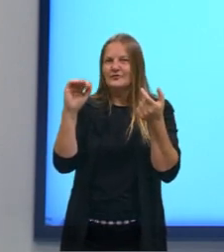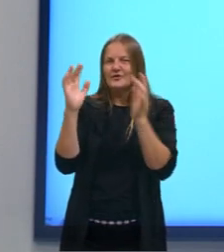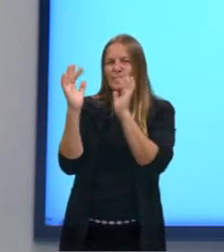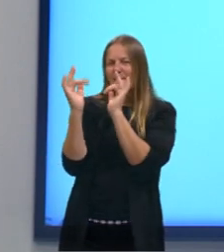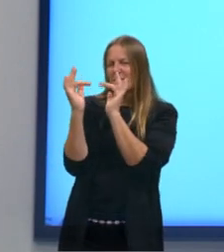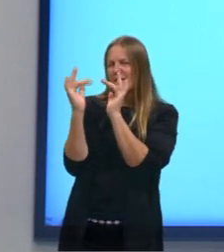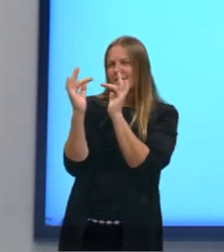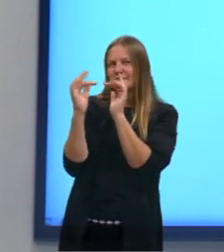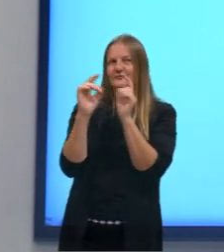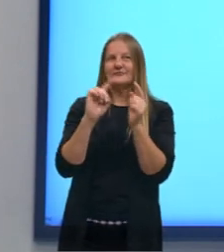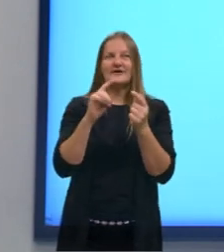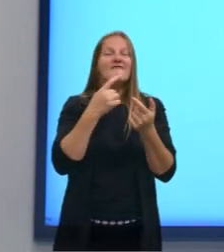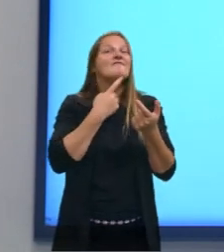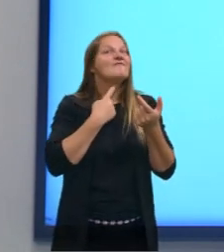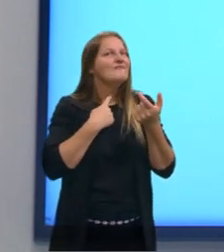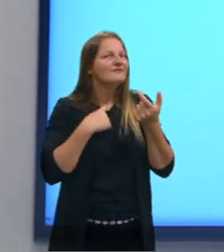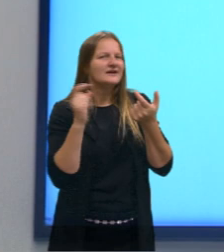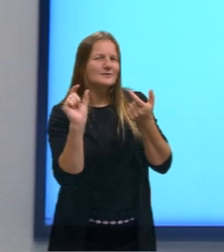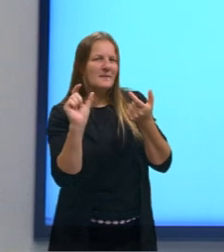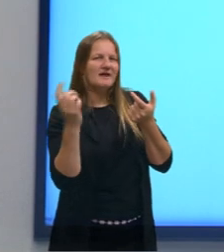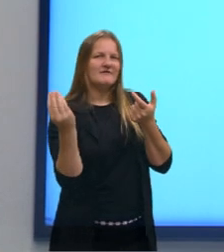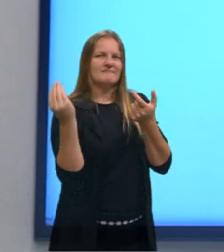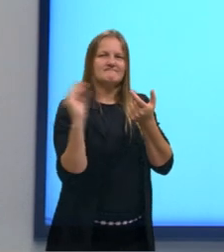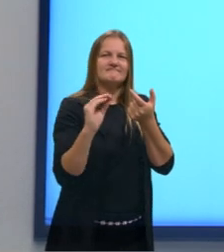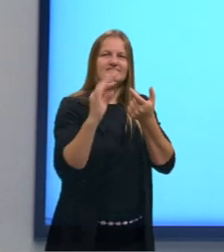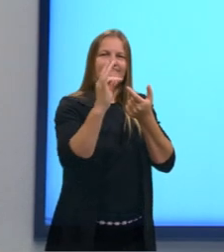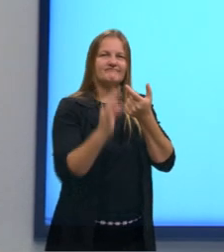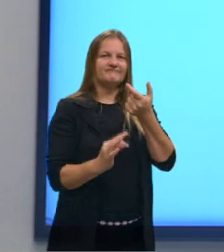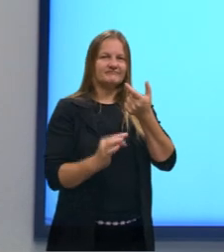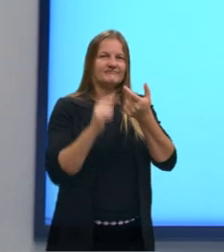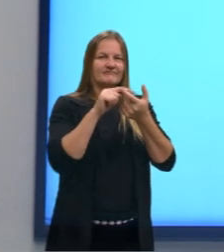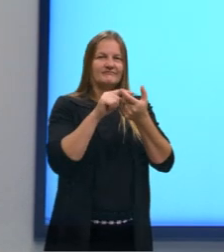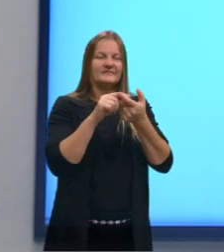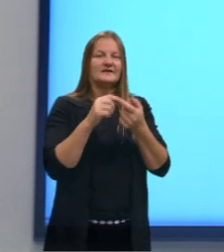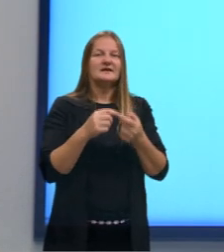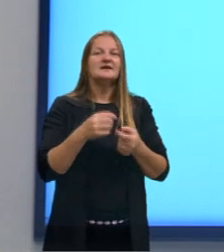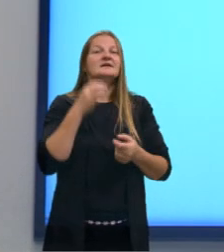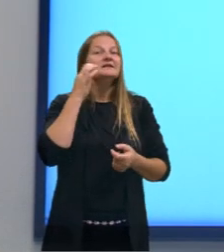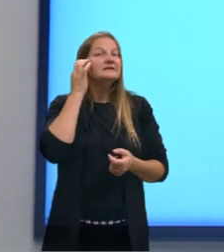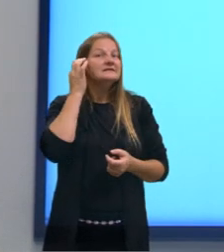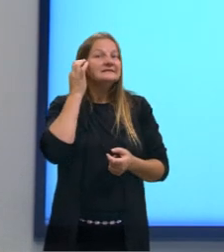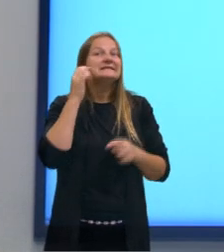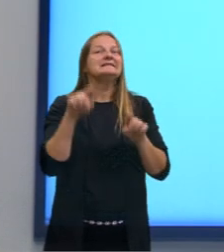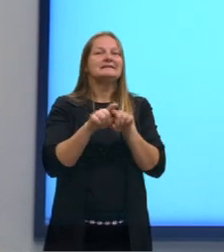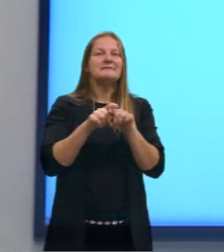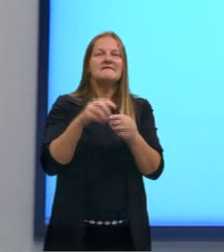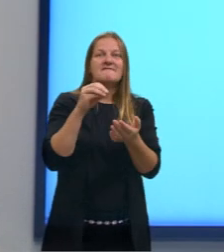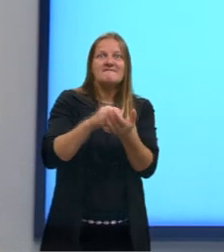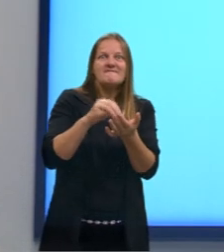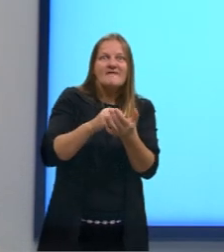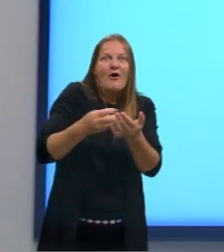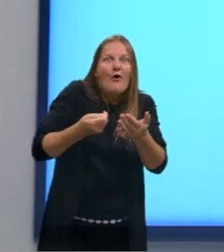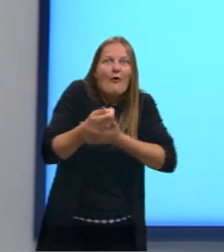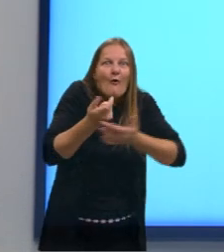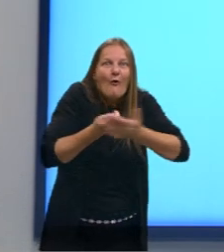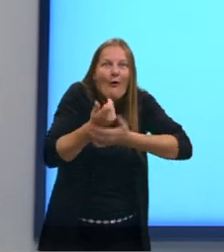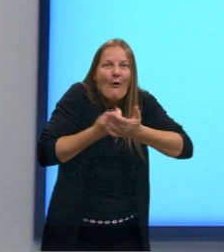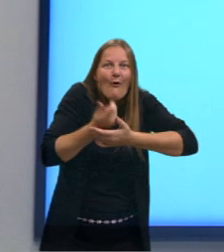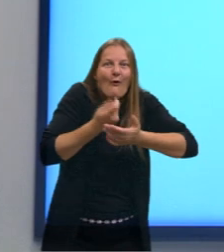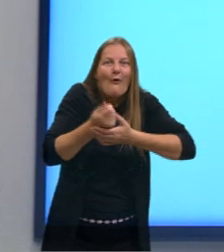namorado a intenção aqui da palavra garoto com certeza foi dizer compre